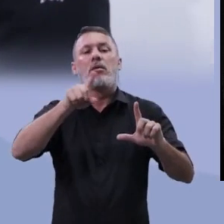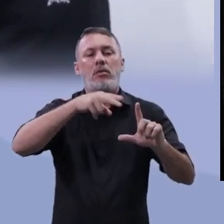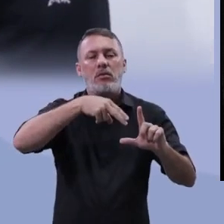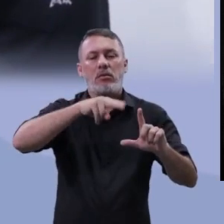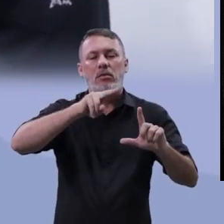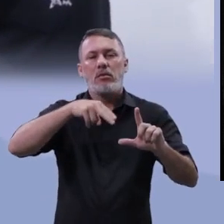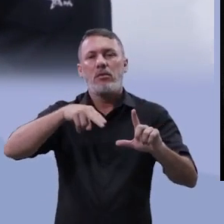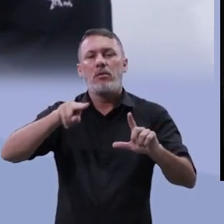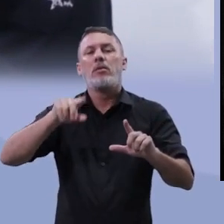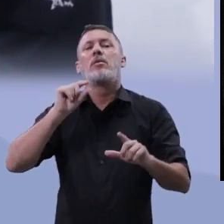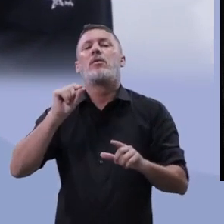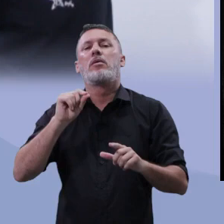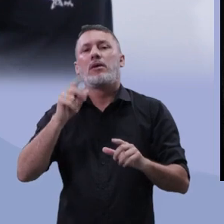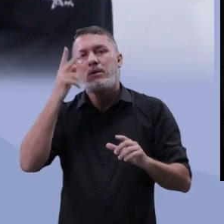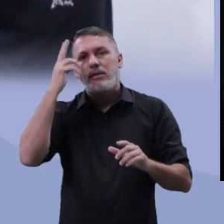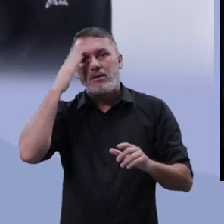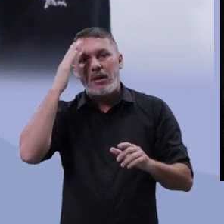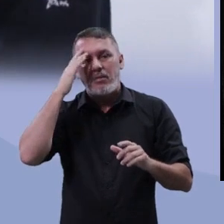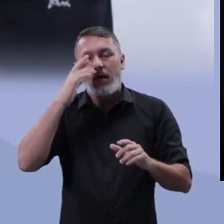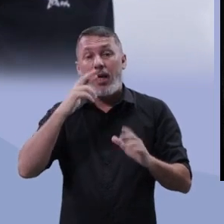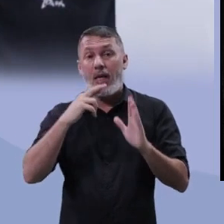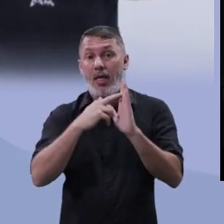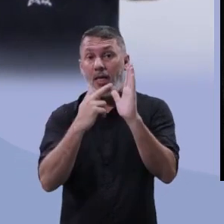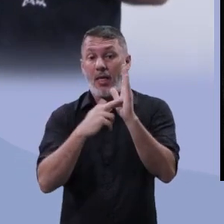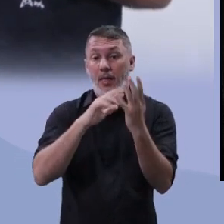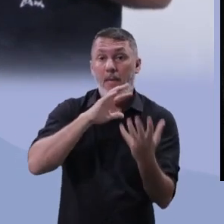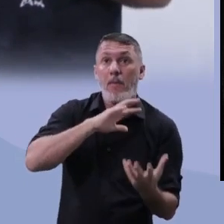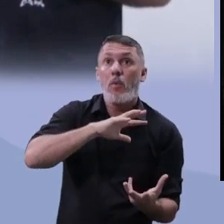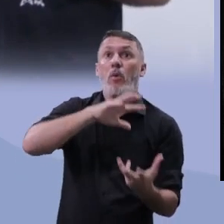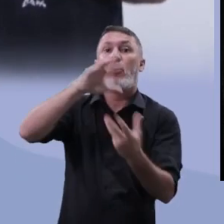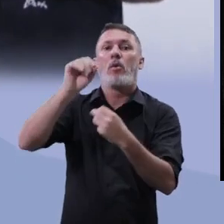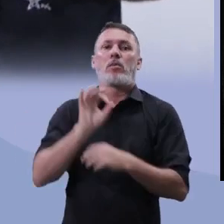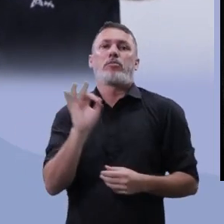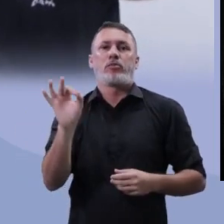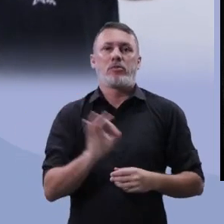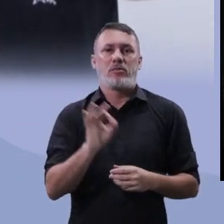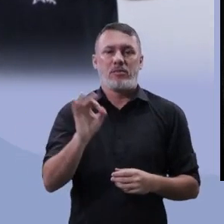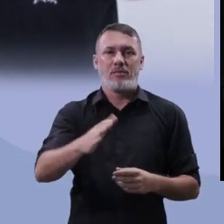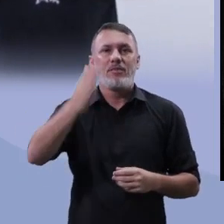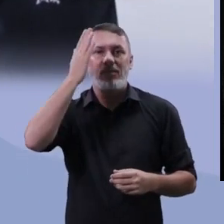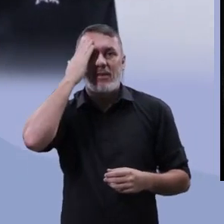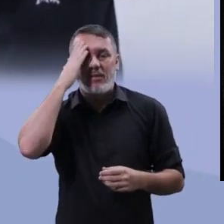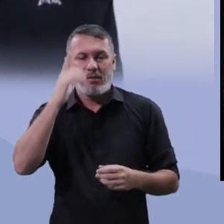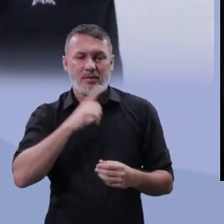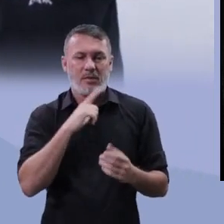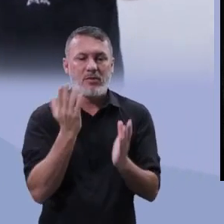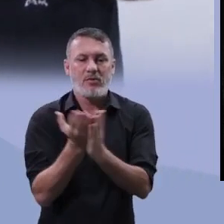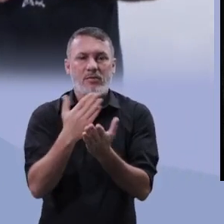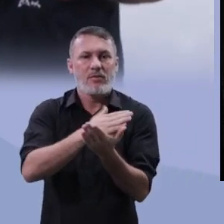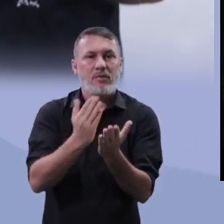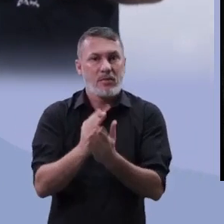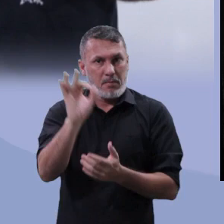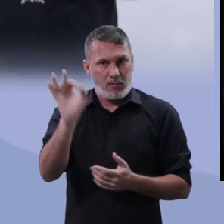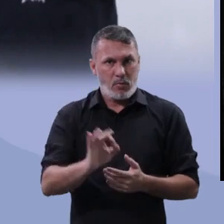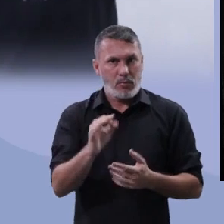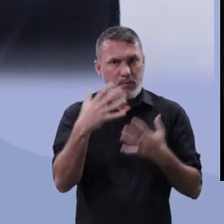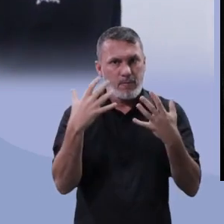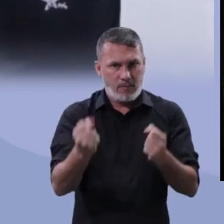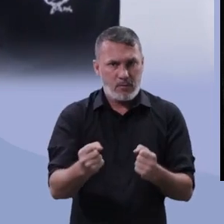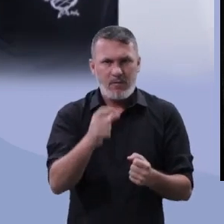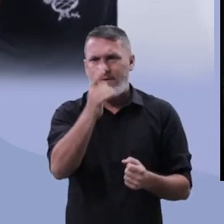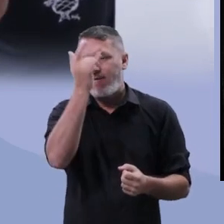da a regrinha universal da porcentagem para calcular quantos por cento uma parte significa de um